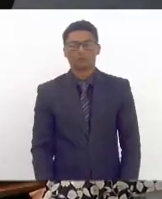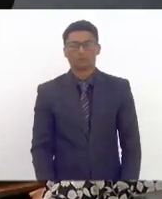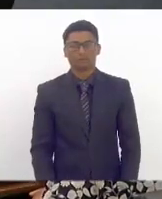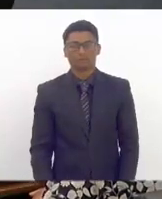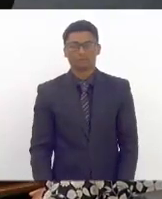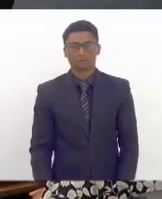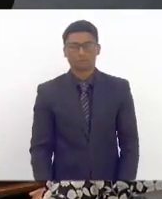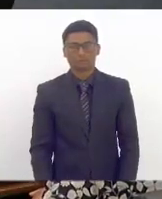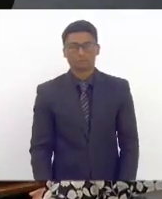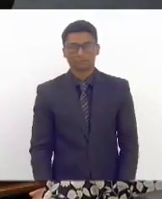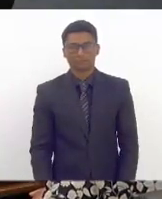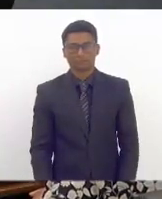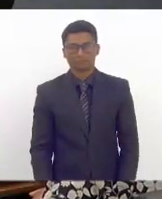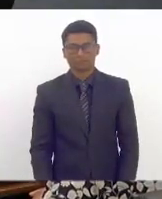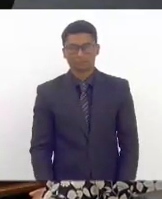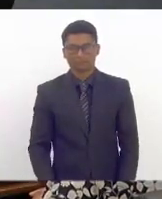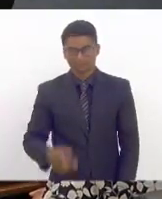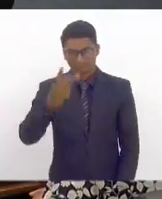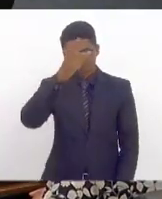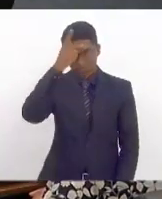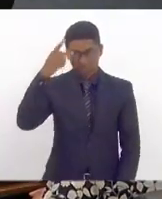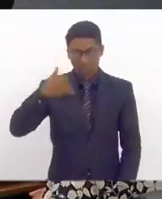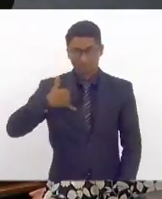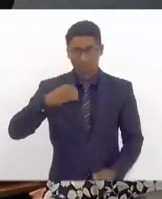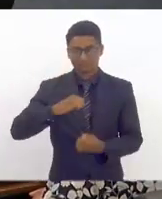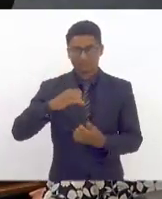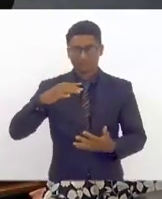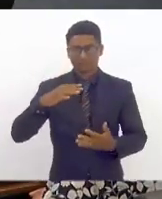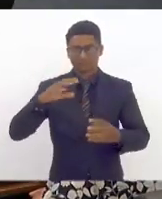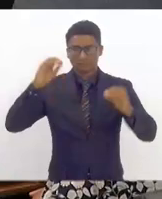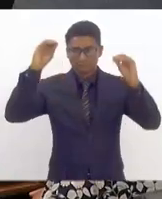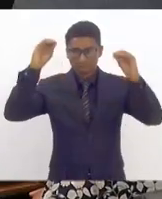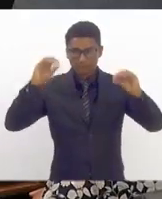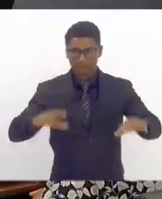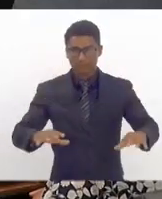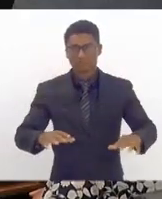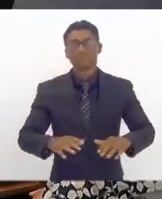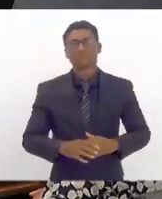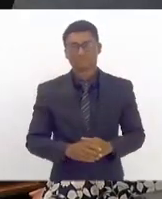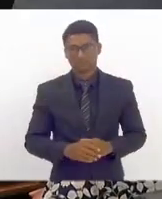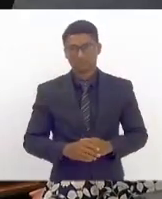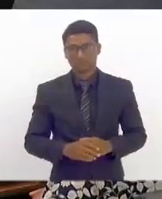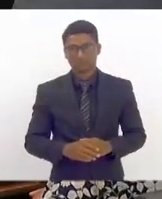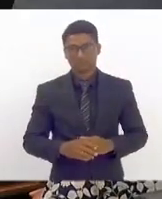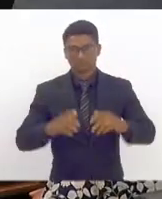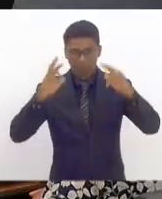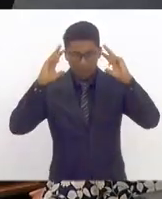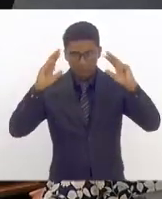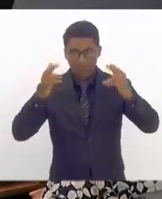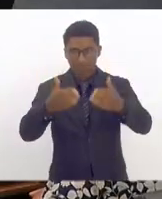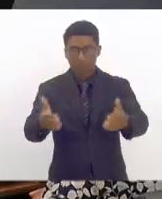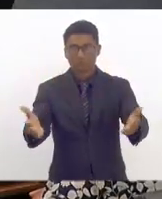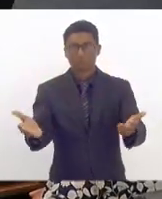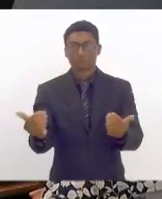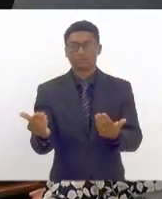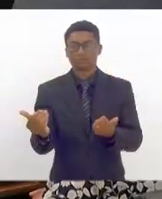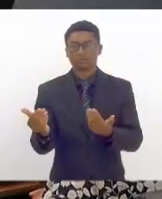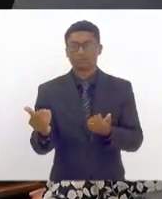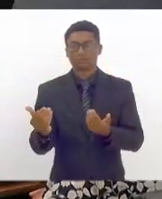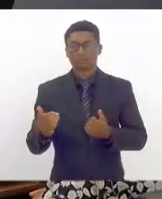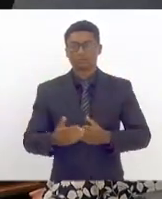A benção dos mais velhos licença quem chegou antes Deus respeita aos mais novos